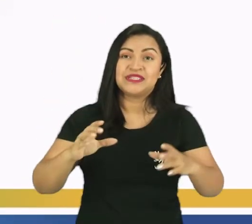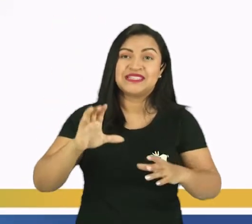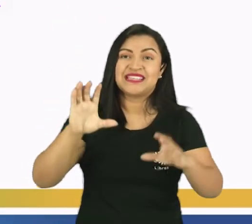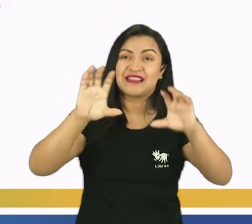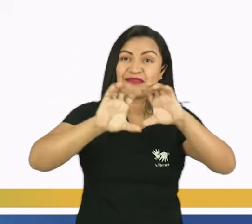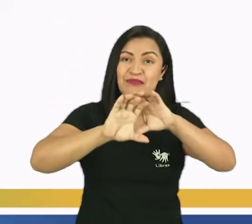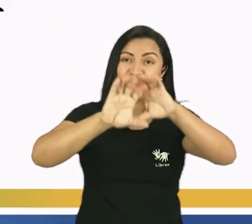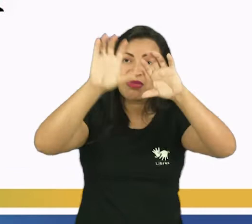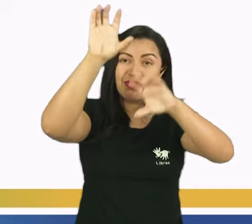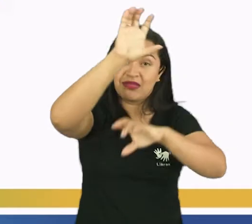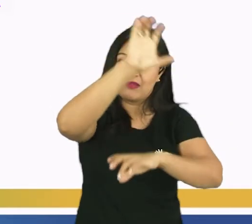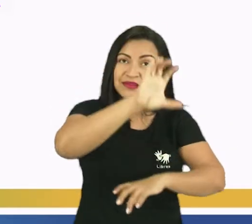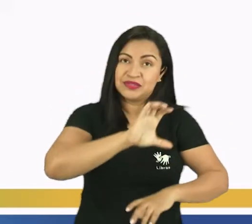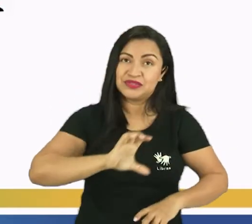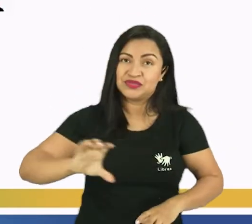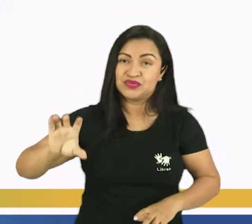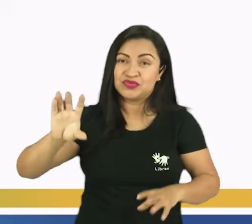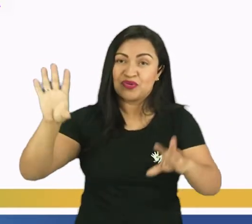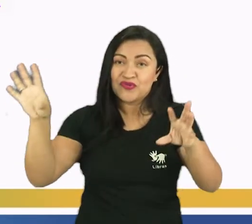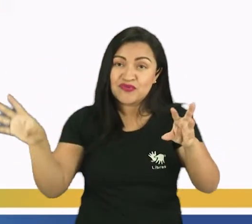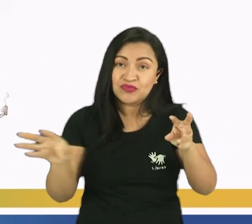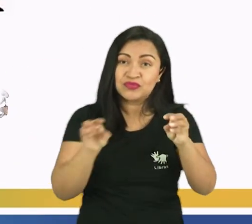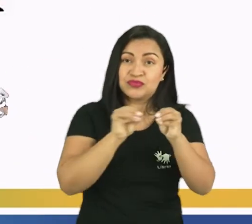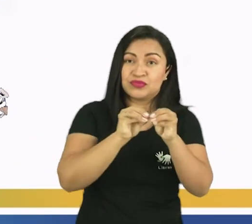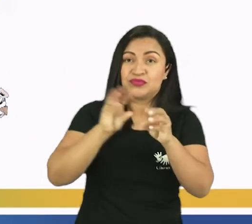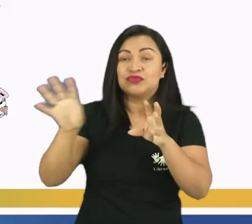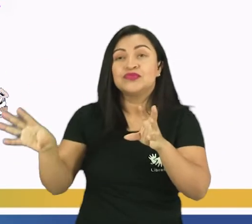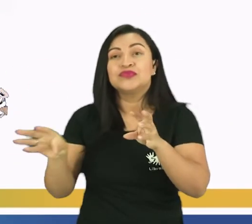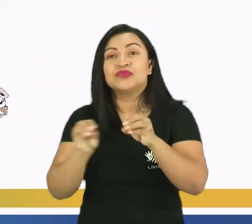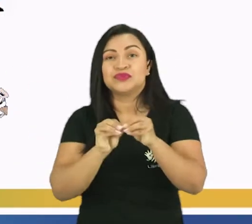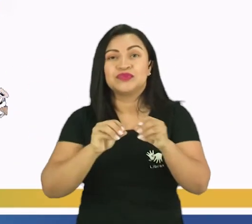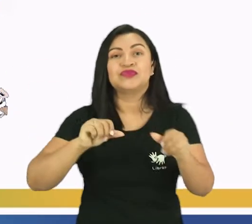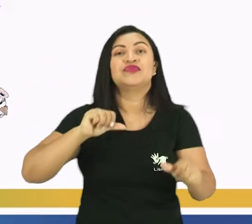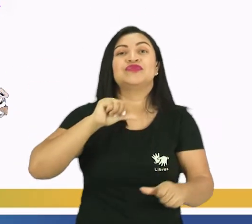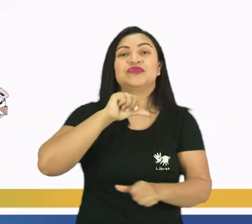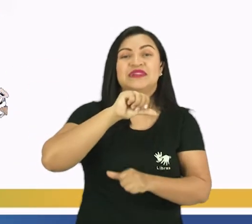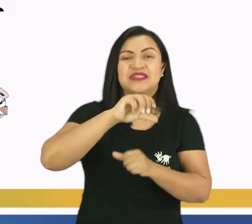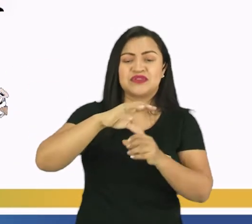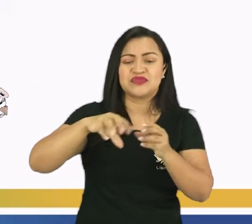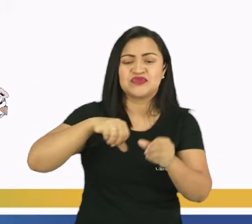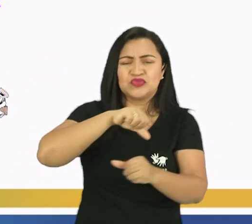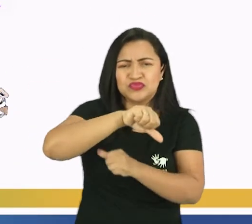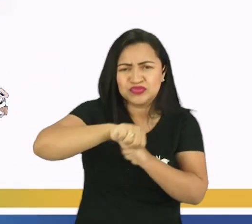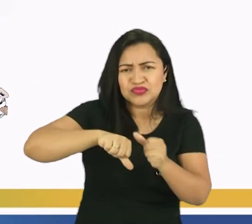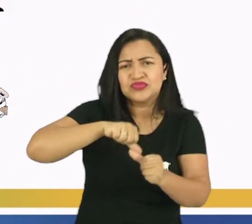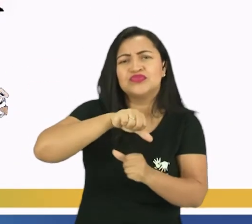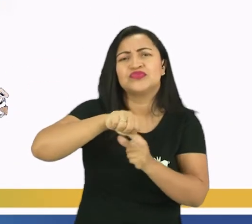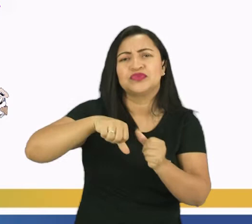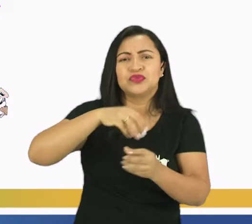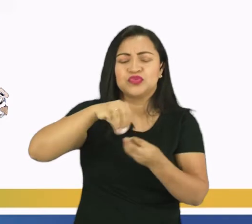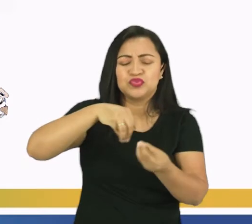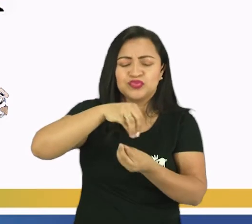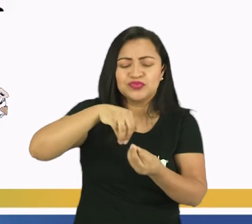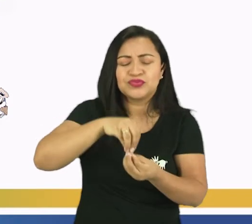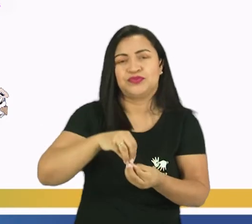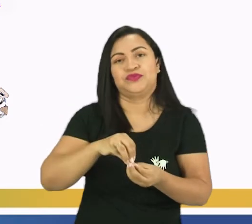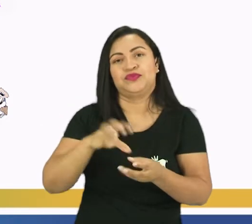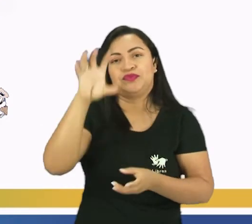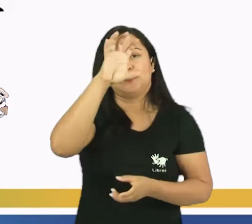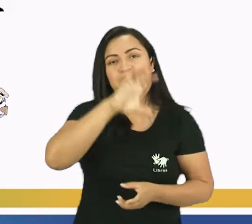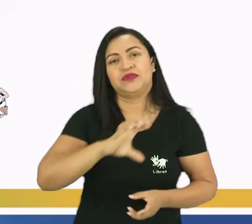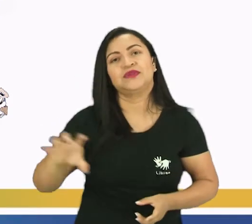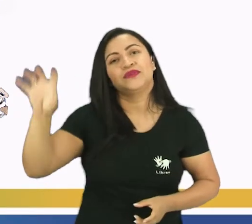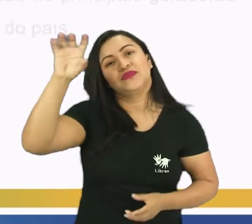é o fruto da fusão de diversas culturas e etnias distintas. E esses frutos espalhados pelo país são